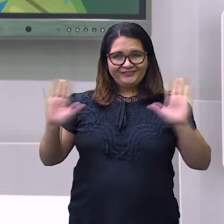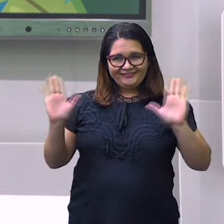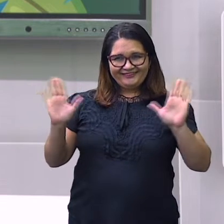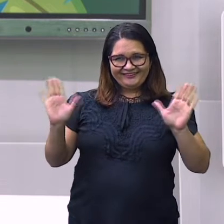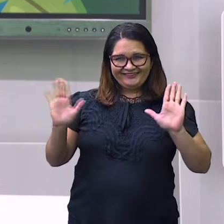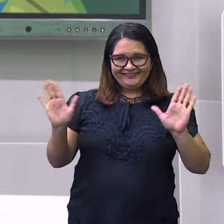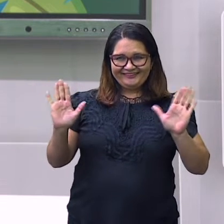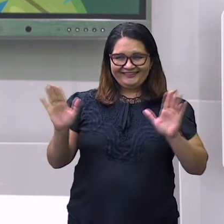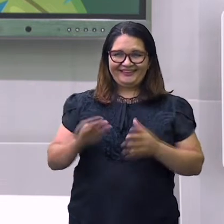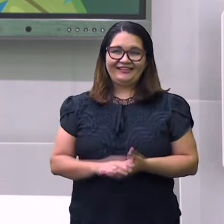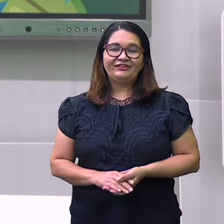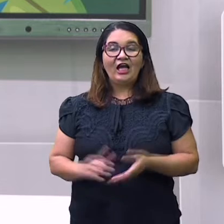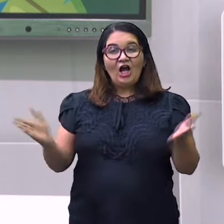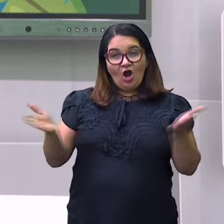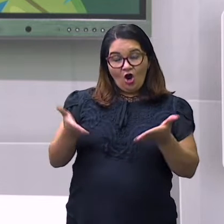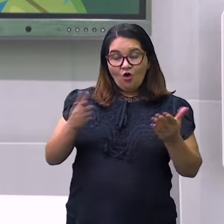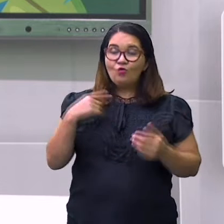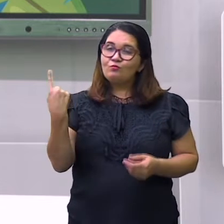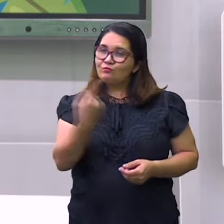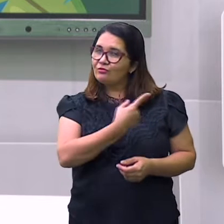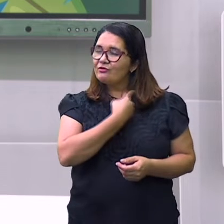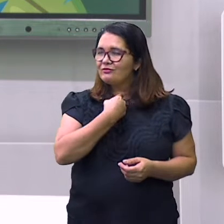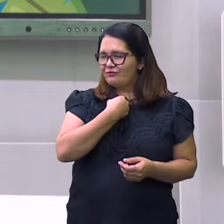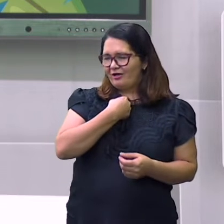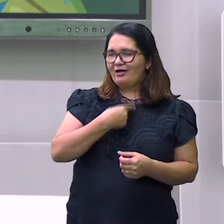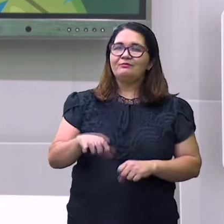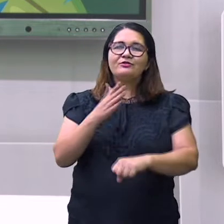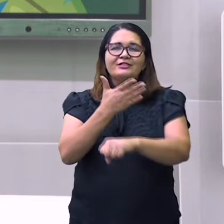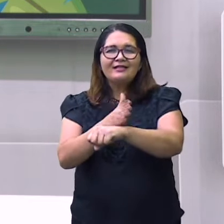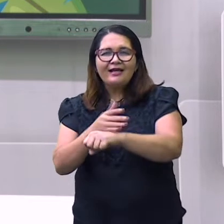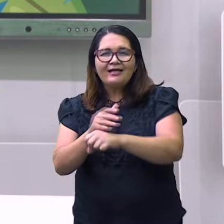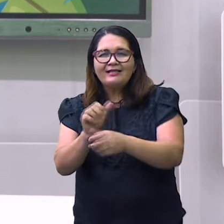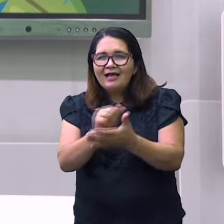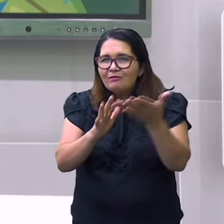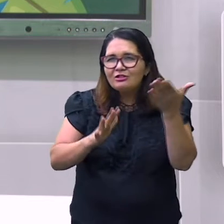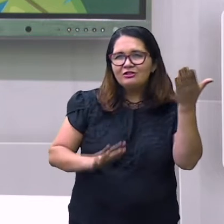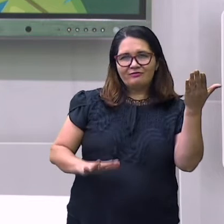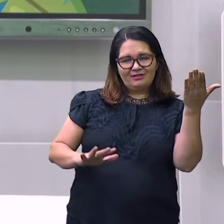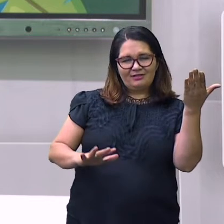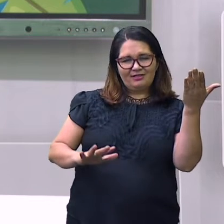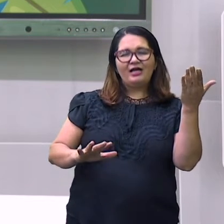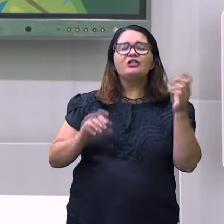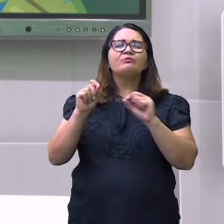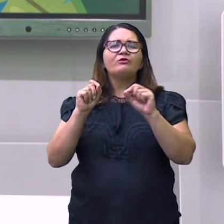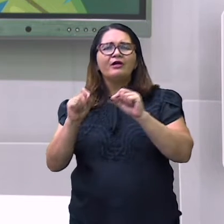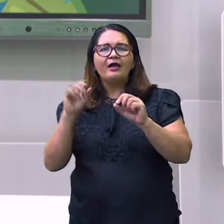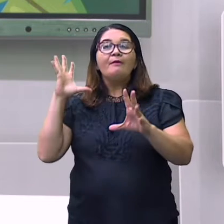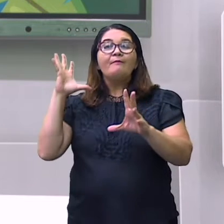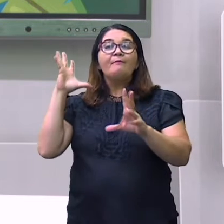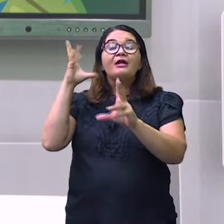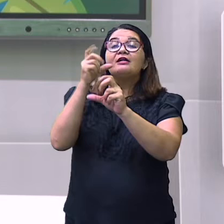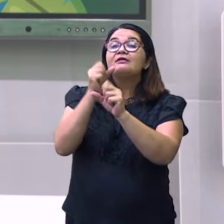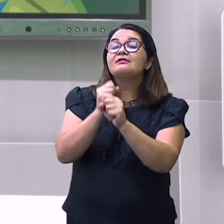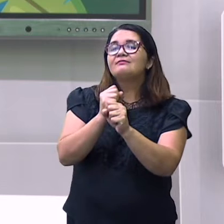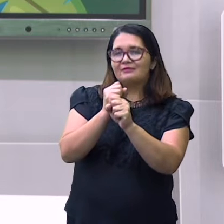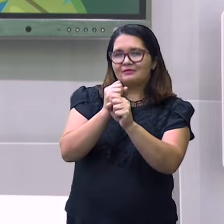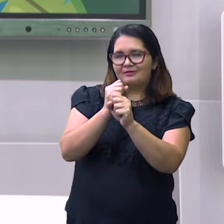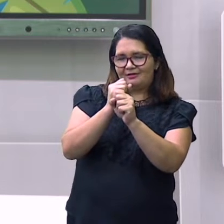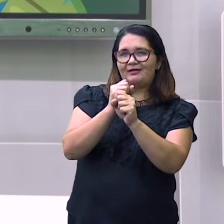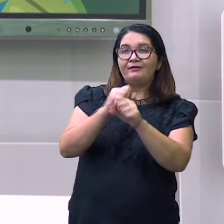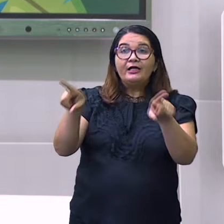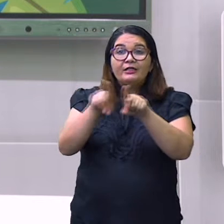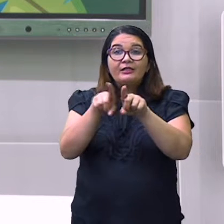Olá! Nós vamos fazer uma atividade para relembrar e brincar um